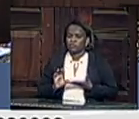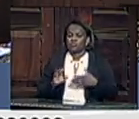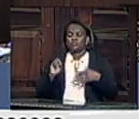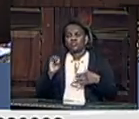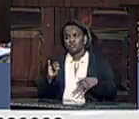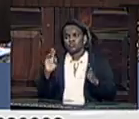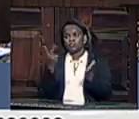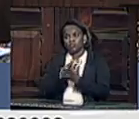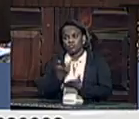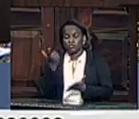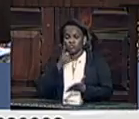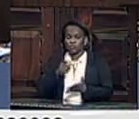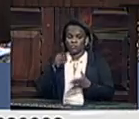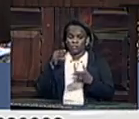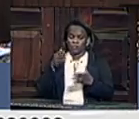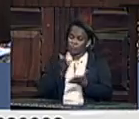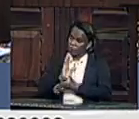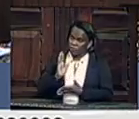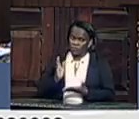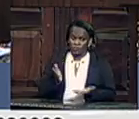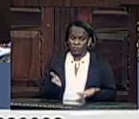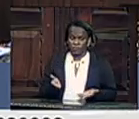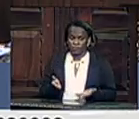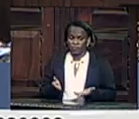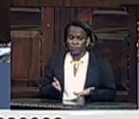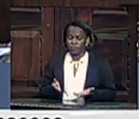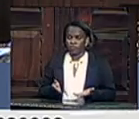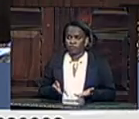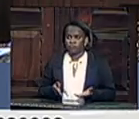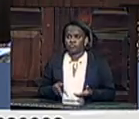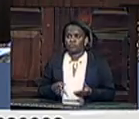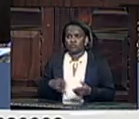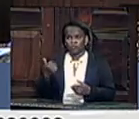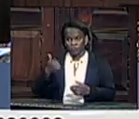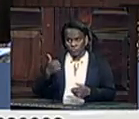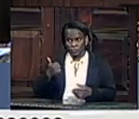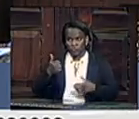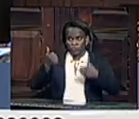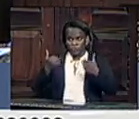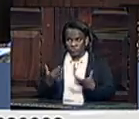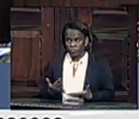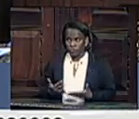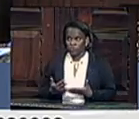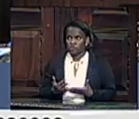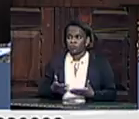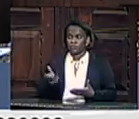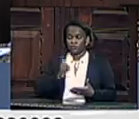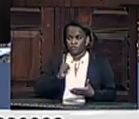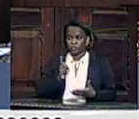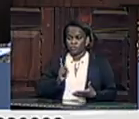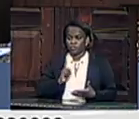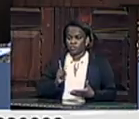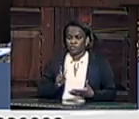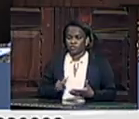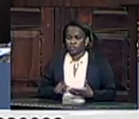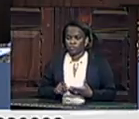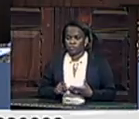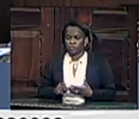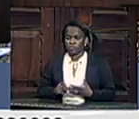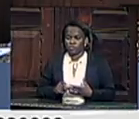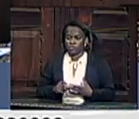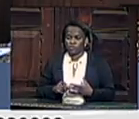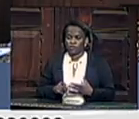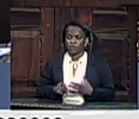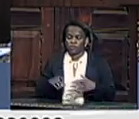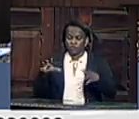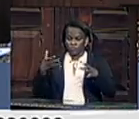caso votemos essa medida. Esse é um primeiro ponto que marca o